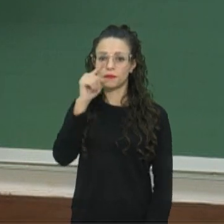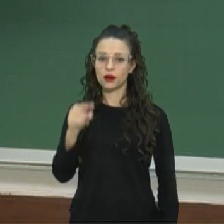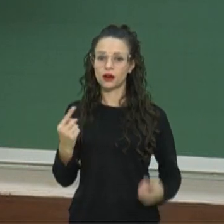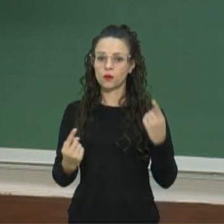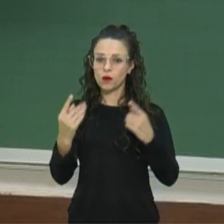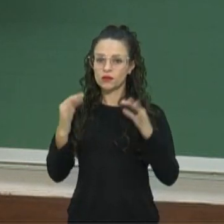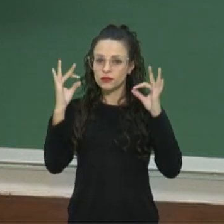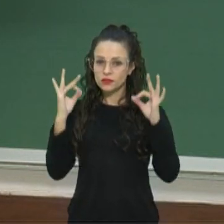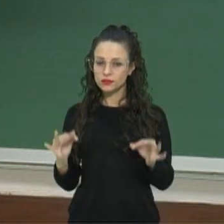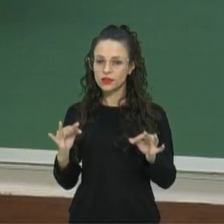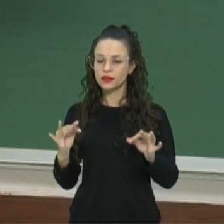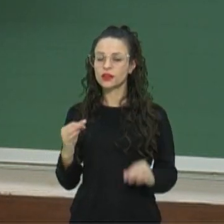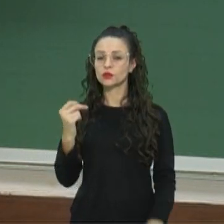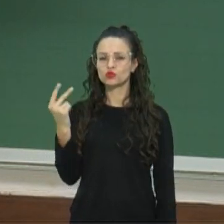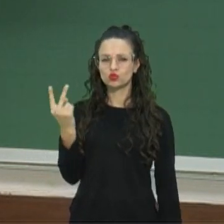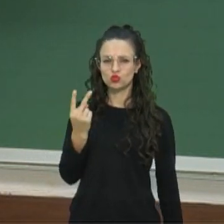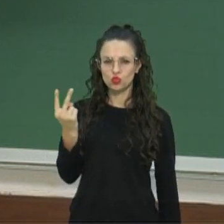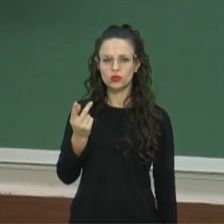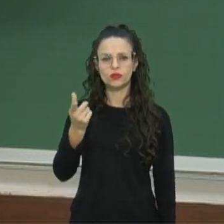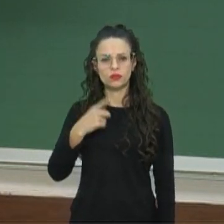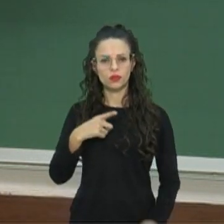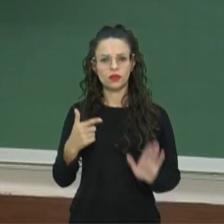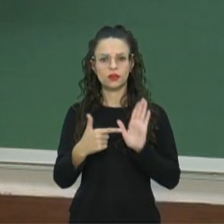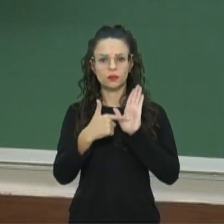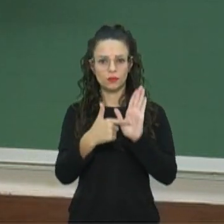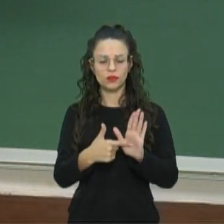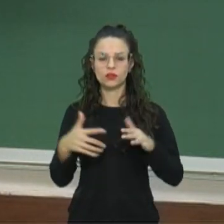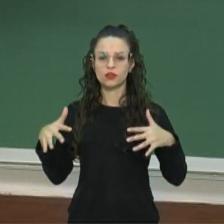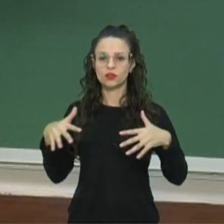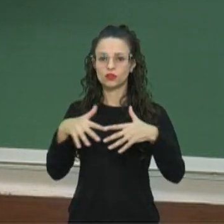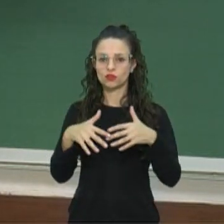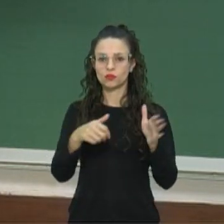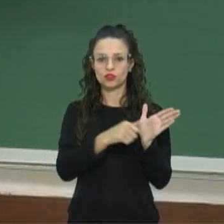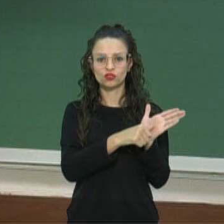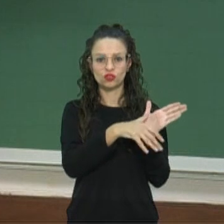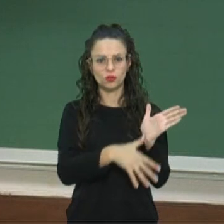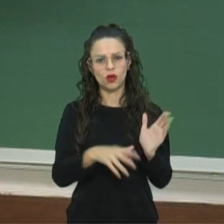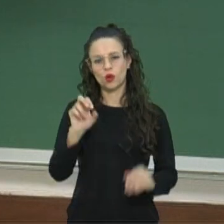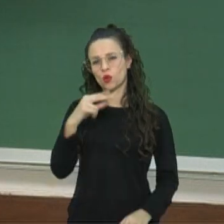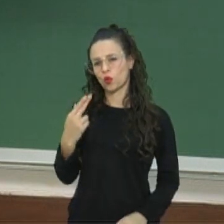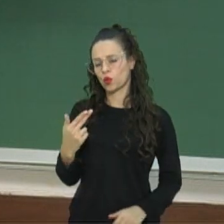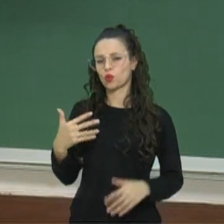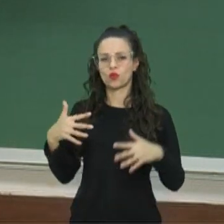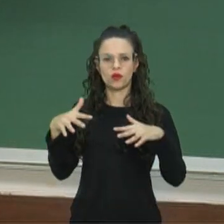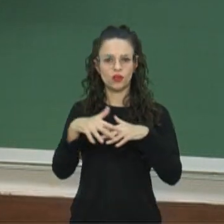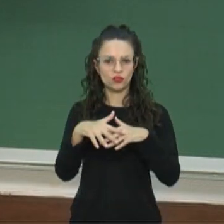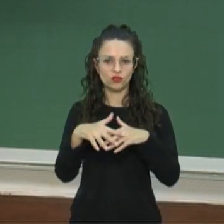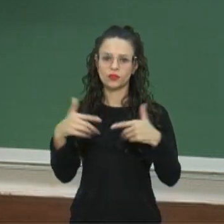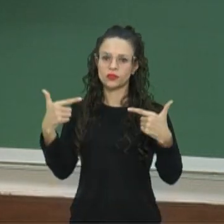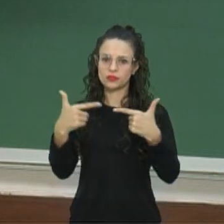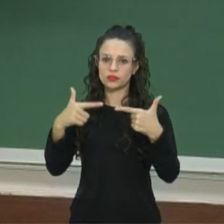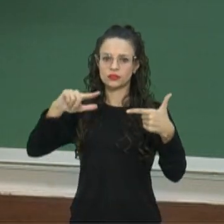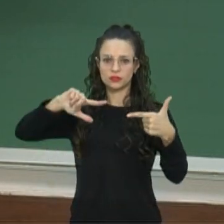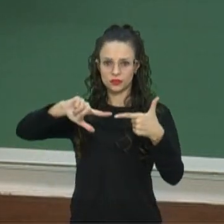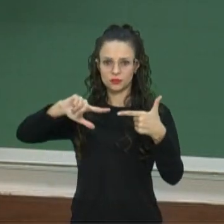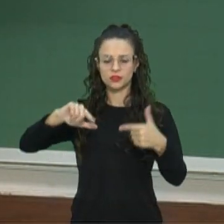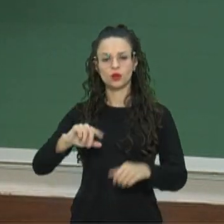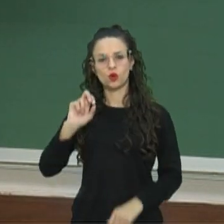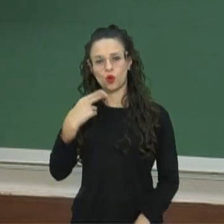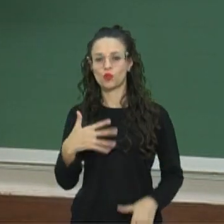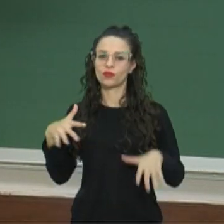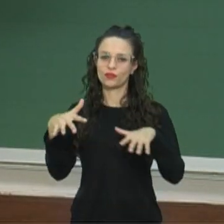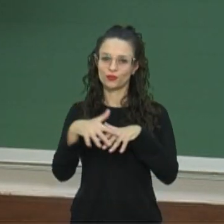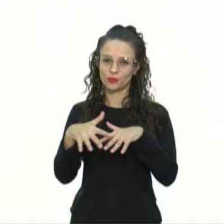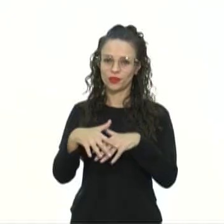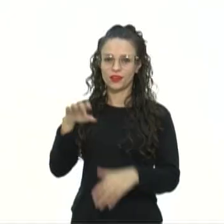apresenta um par em que ambos podem apresentar a isomeria geométrica, ou isomeria cis-trans, ou isomeria EZ, tá?